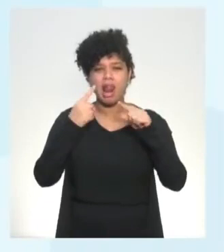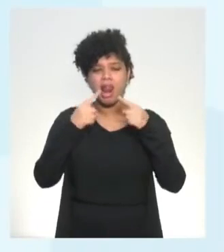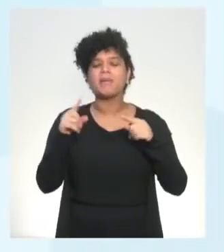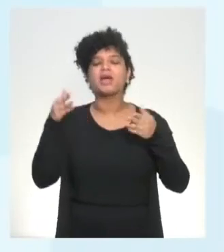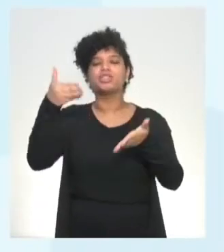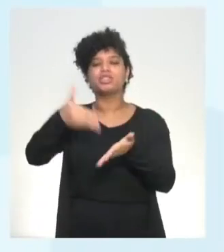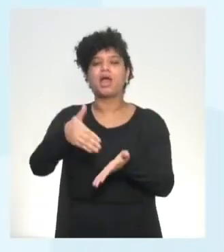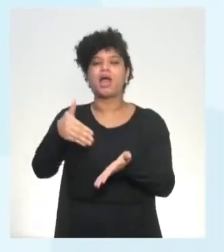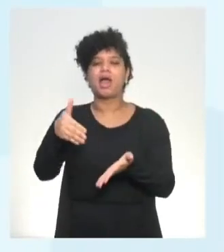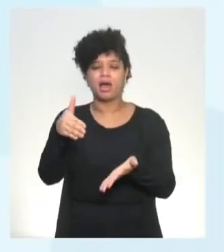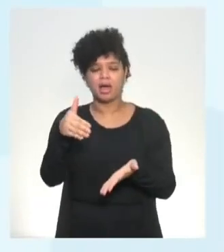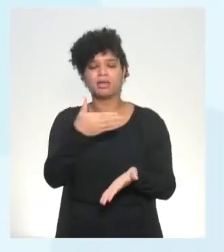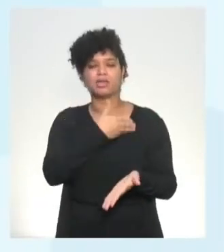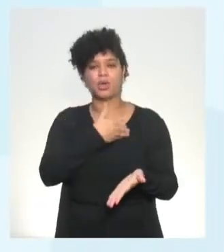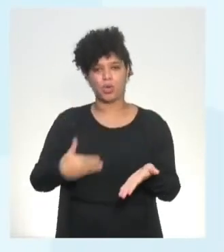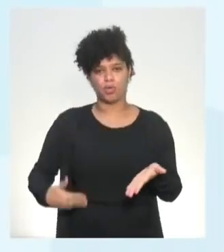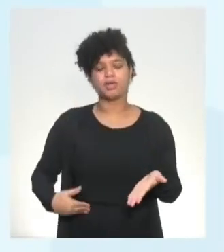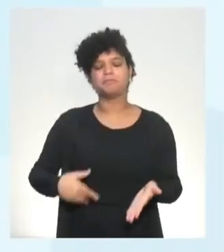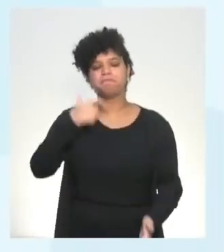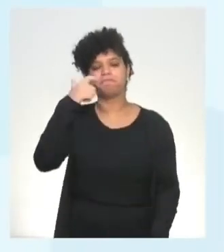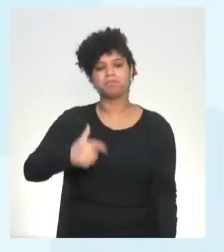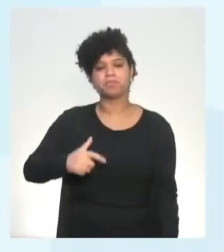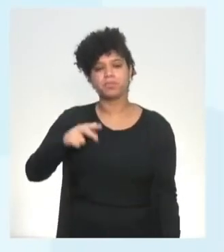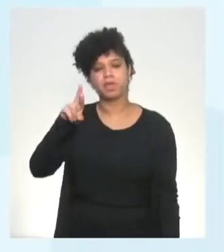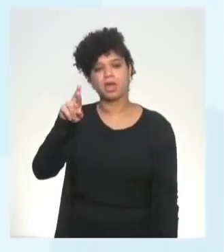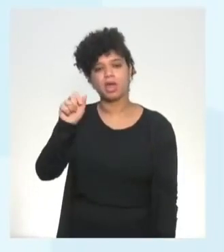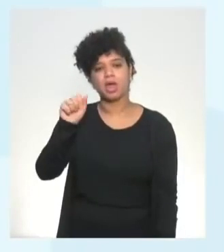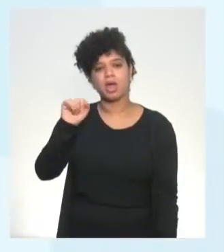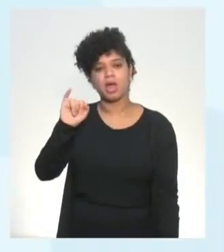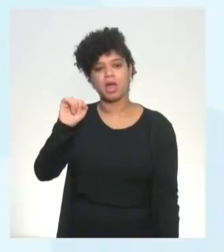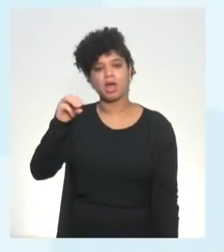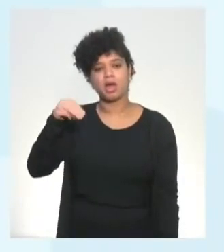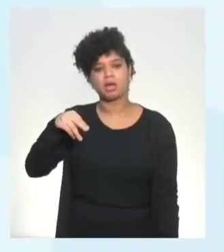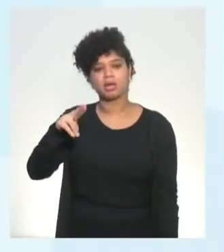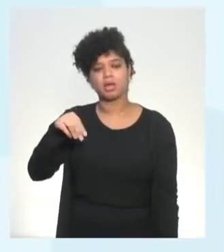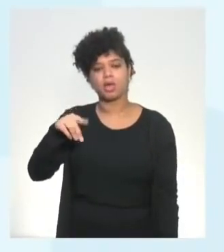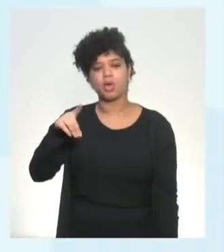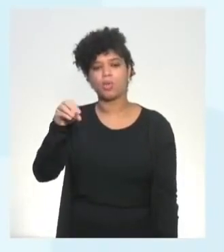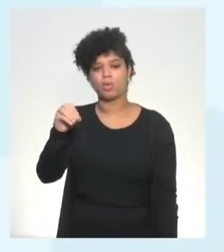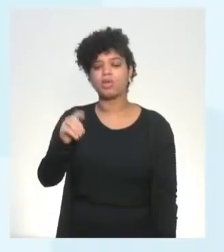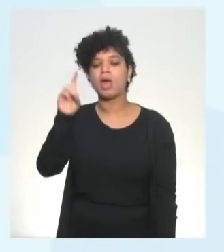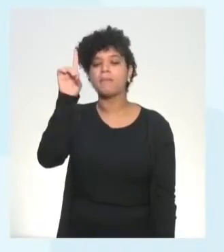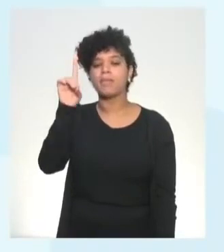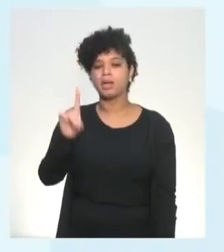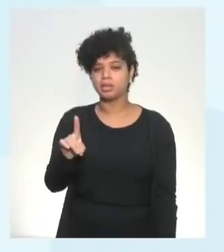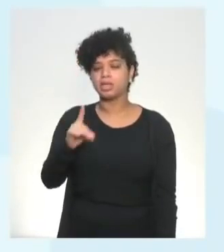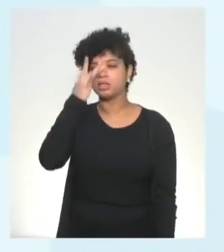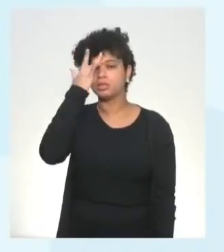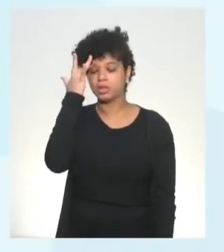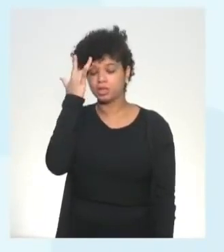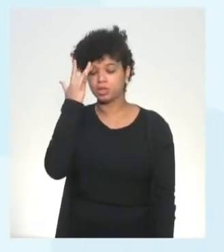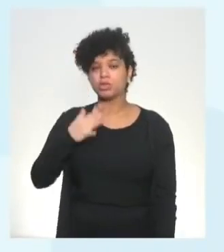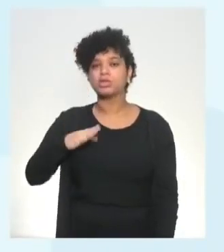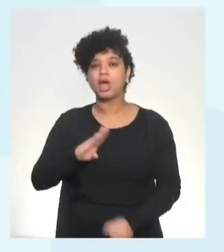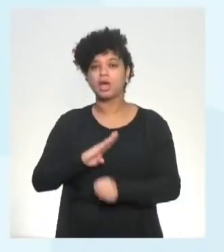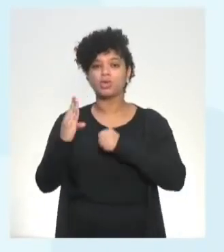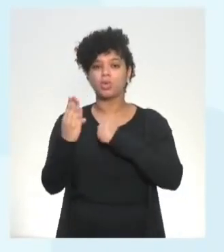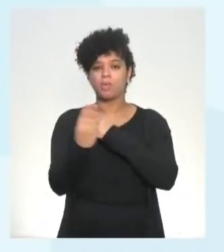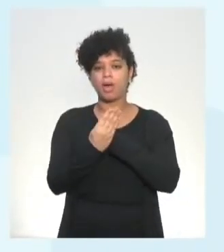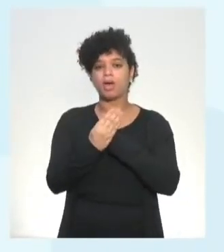competentes. Escreveu Raimundo Nonato da Silveira, presidente da Associação de Moradores do Bairro